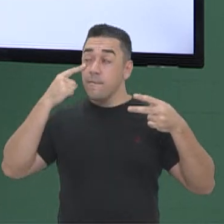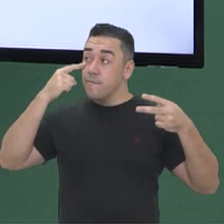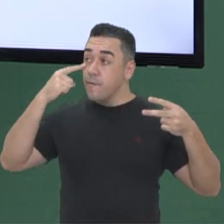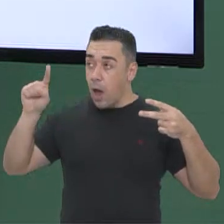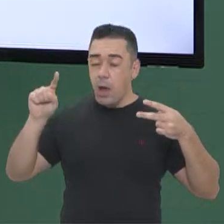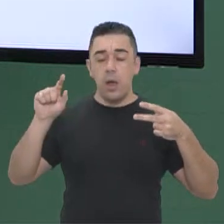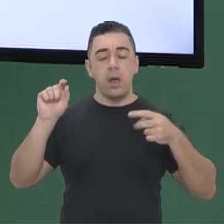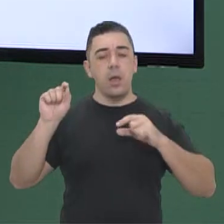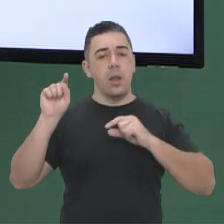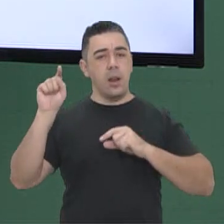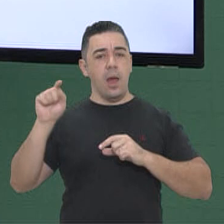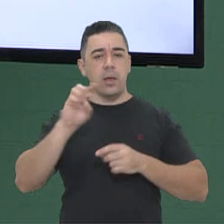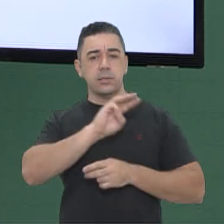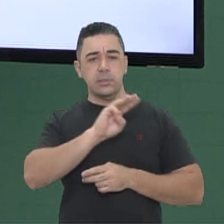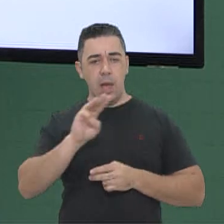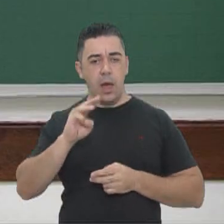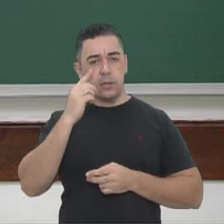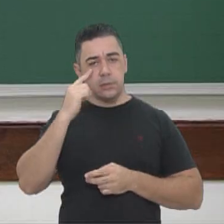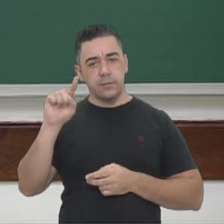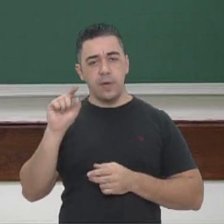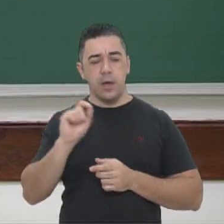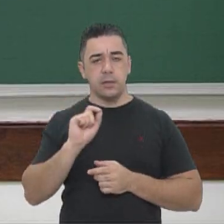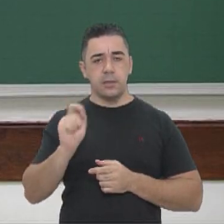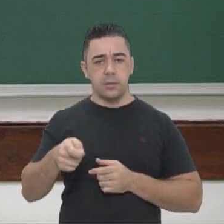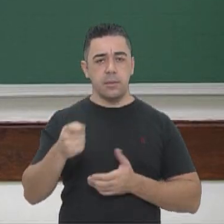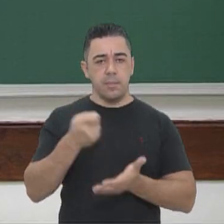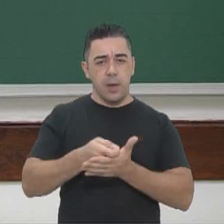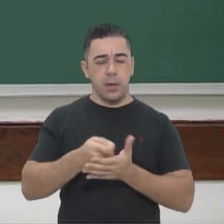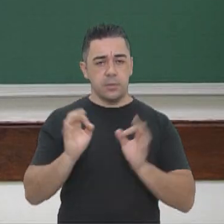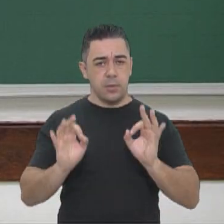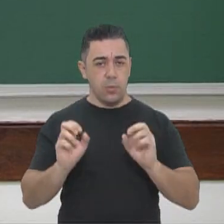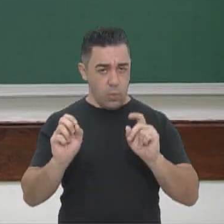em... E aí o site. Ok, pessoal?